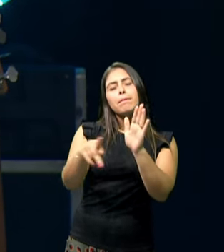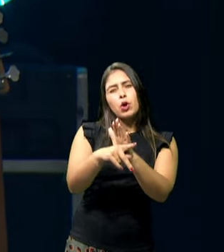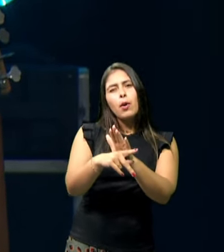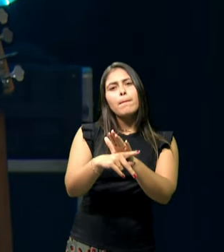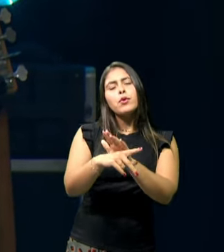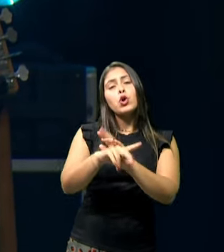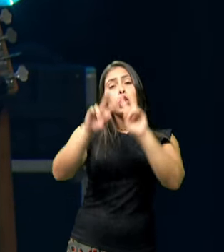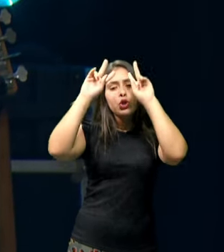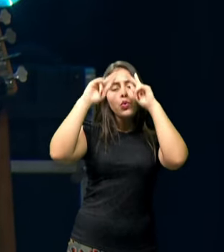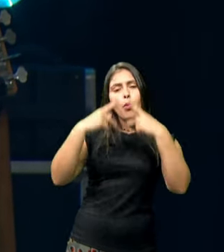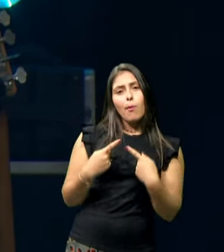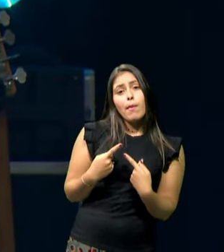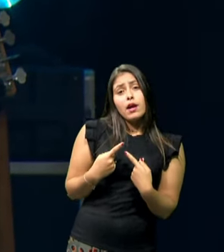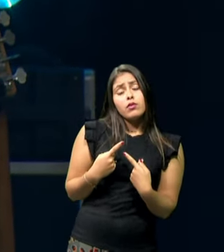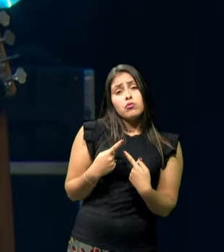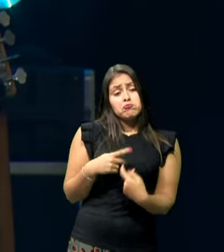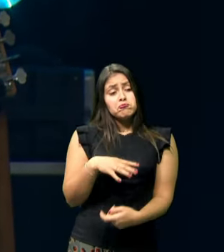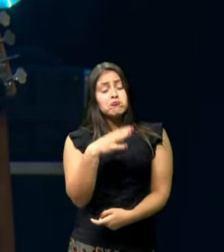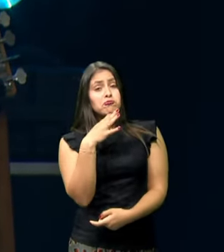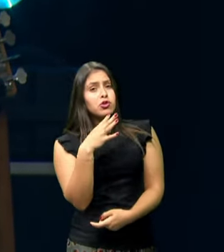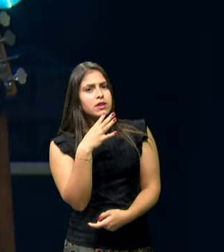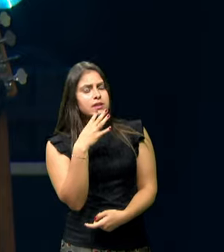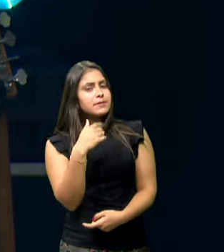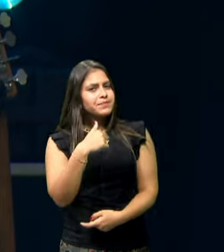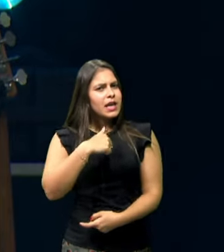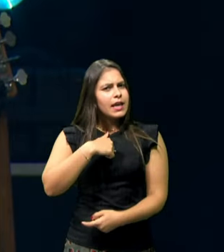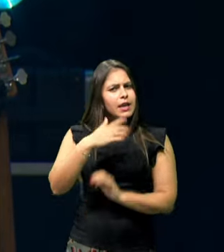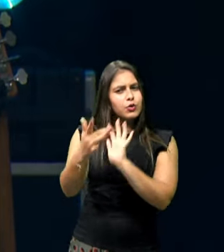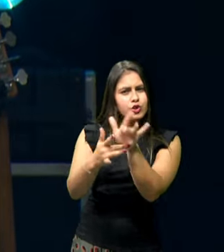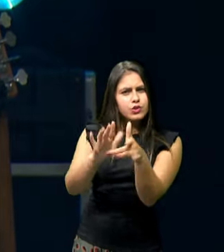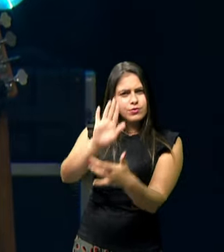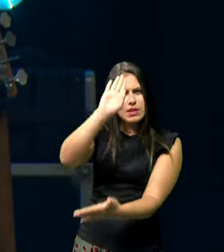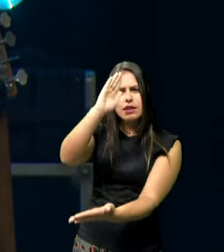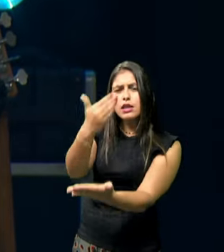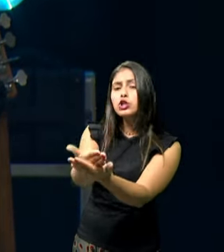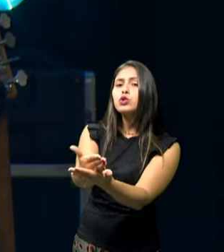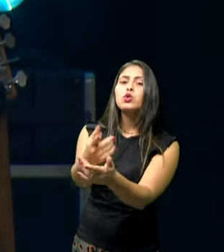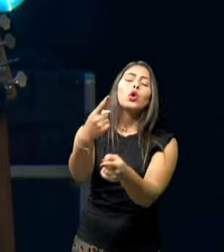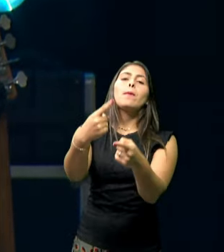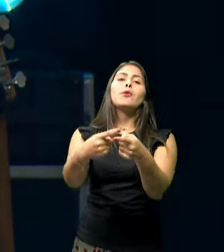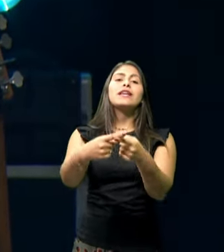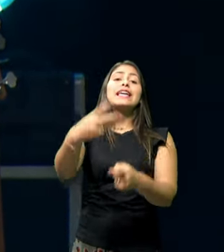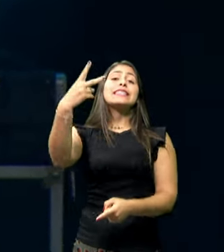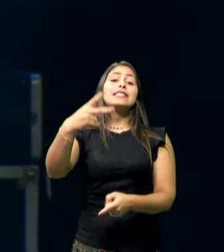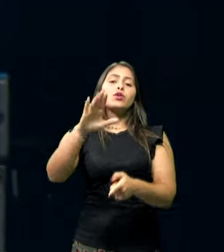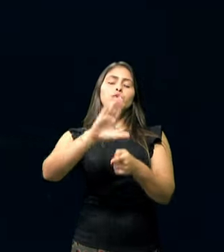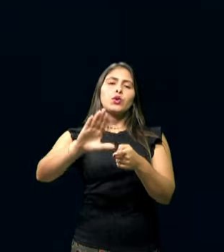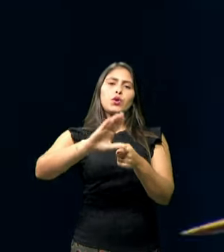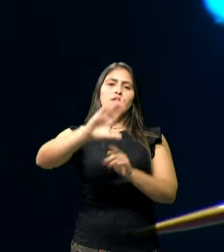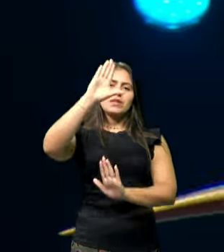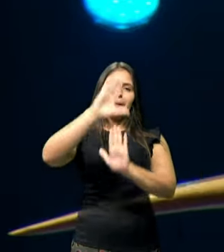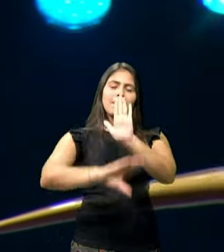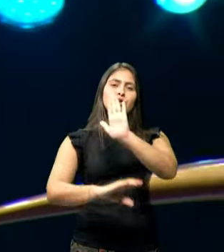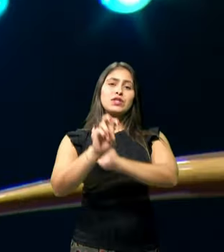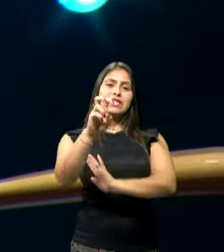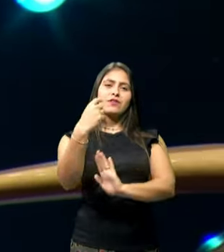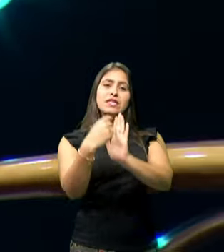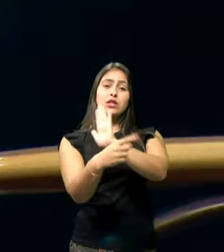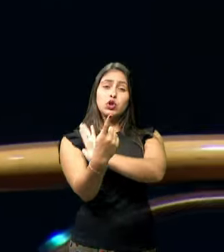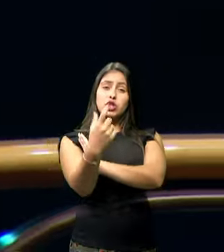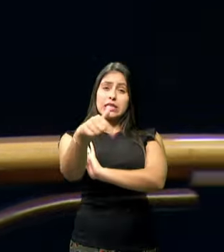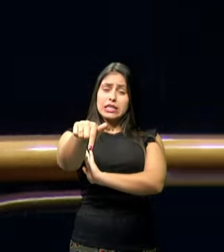Porque eu creio em Jesus. Vou dizer para você pelo que ele faz hoje. 2 Coríntios 5,17. Se